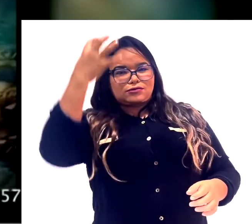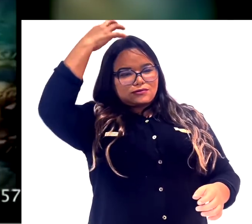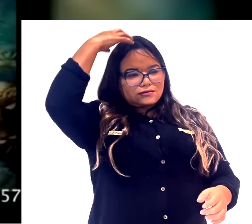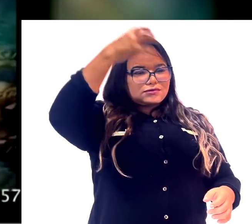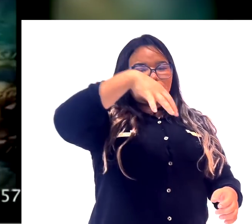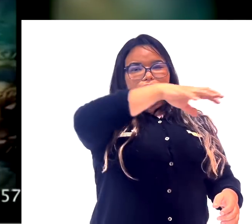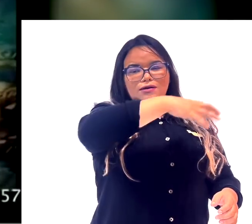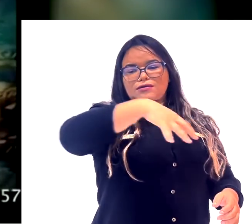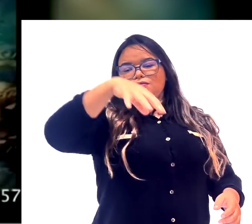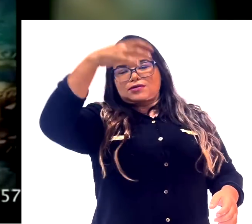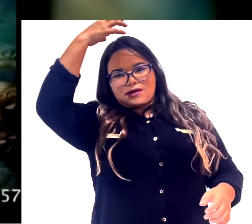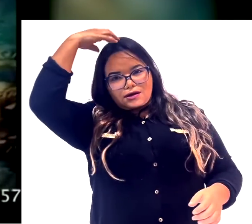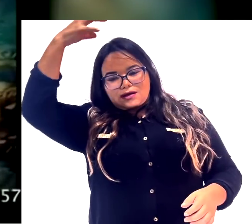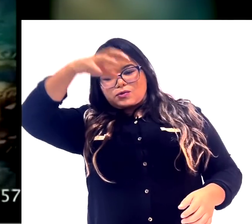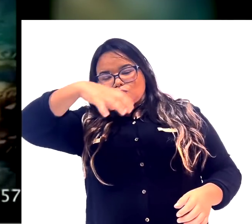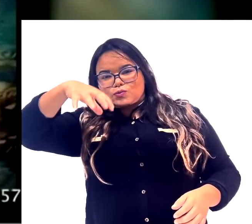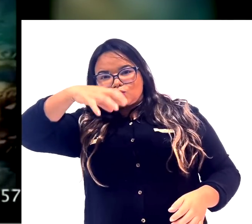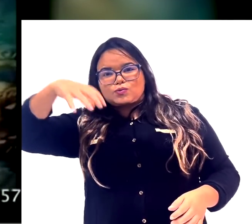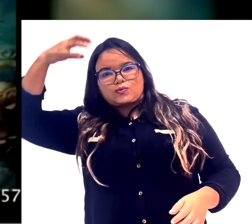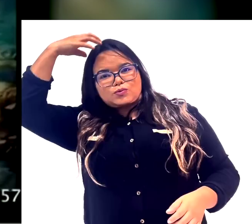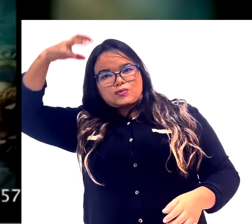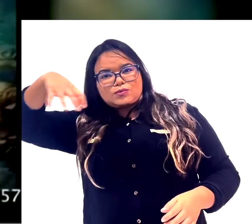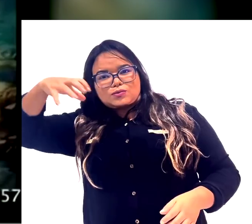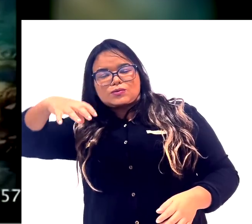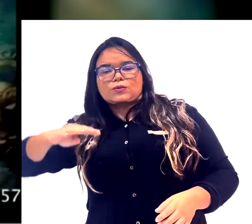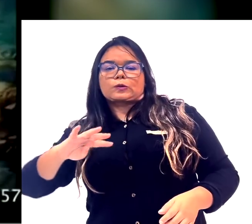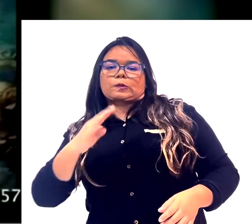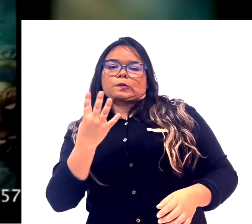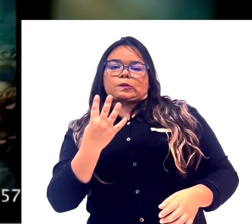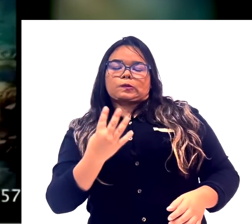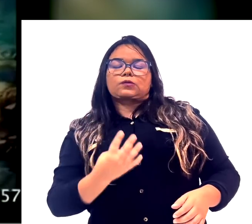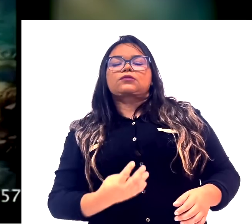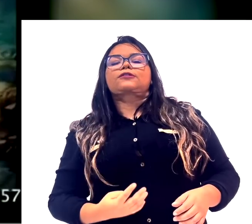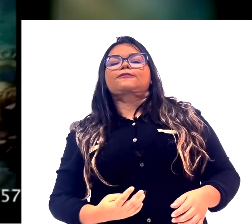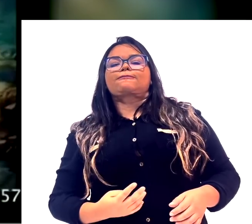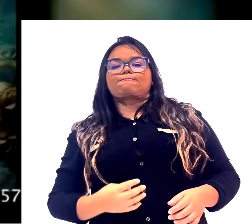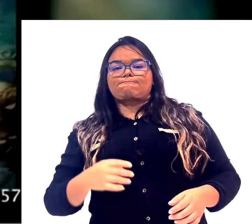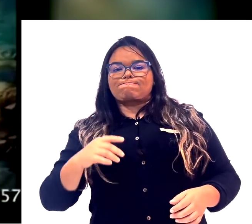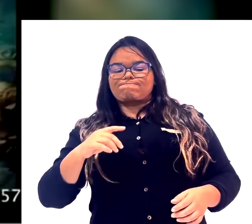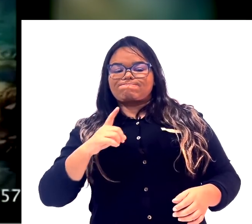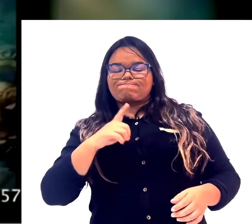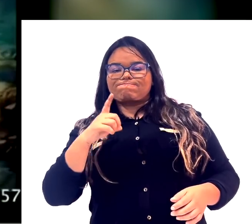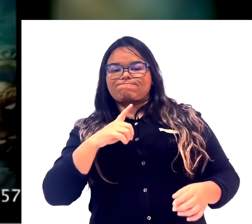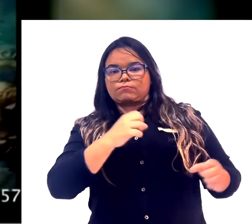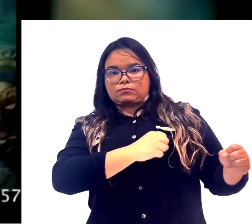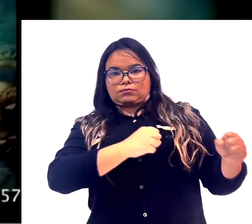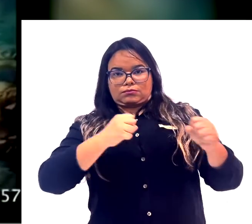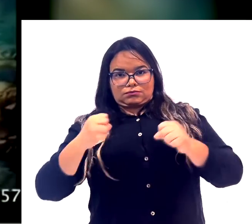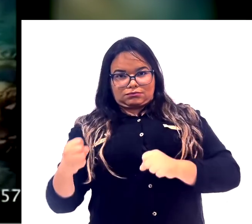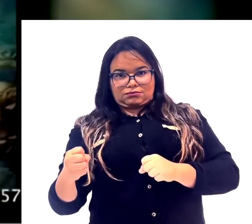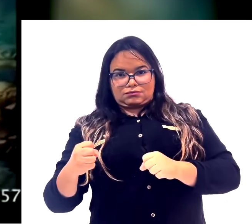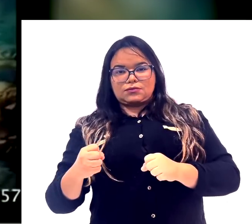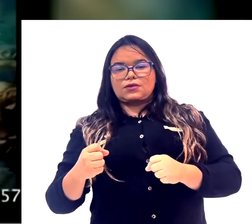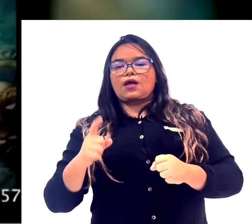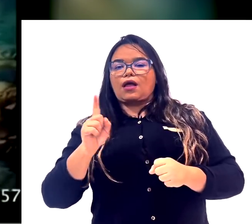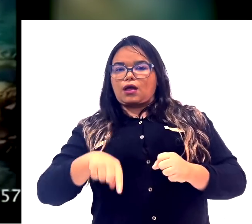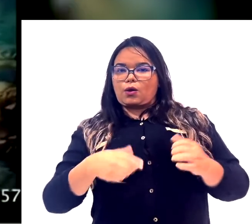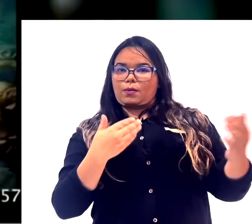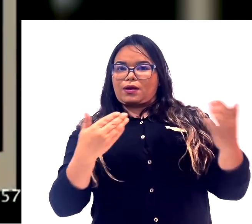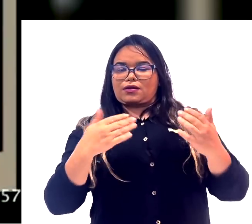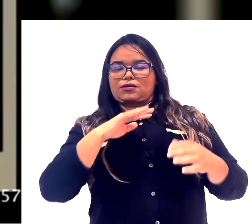terra. Portanto, 4 reinos que virão e são descritos como animais. ou bestas.